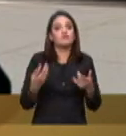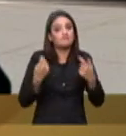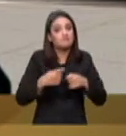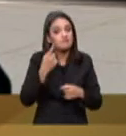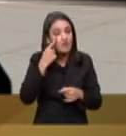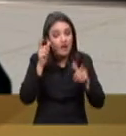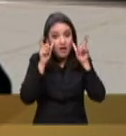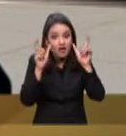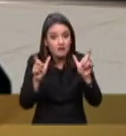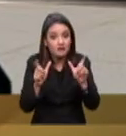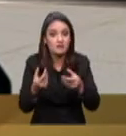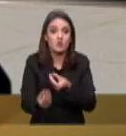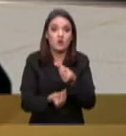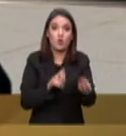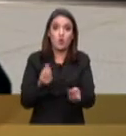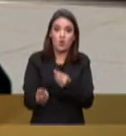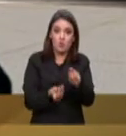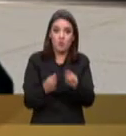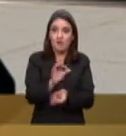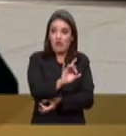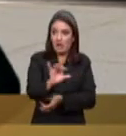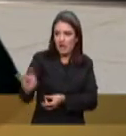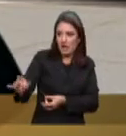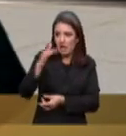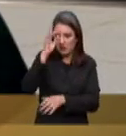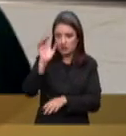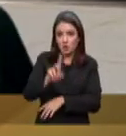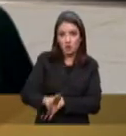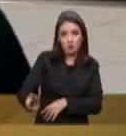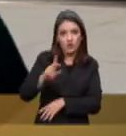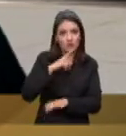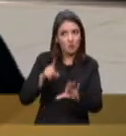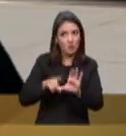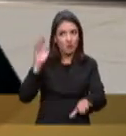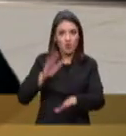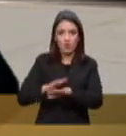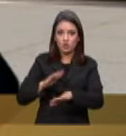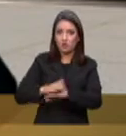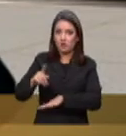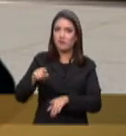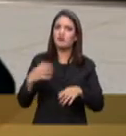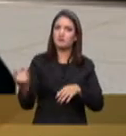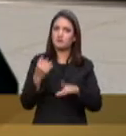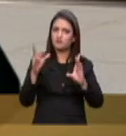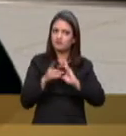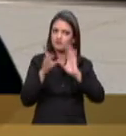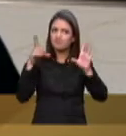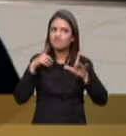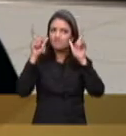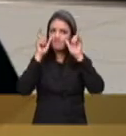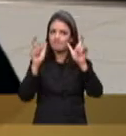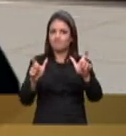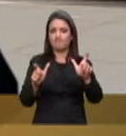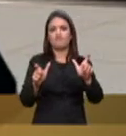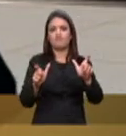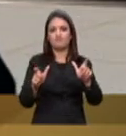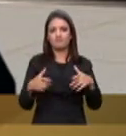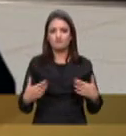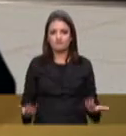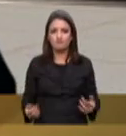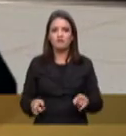a autonomia individual dos usuários e para a democracia como um todo, tendo em vista seus desdobramentos,